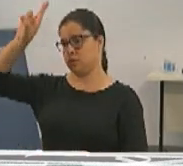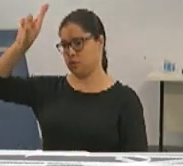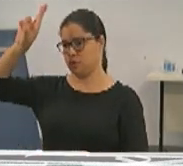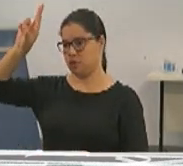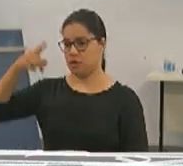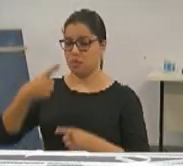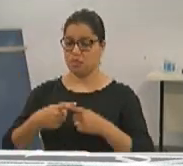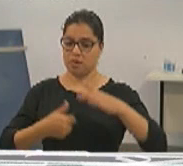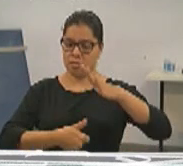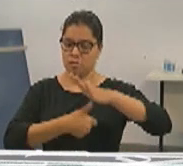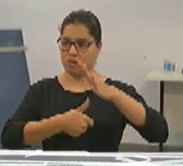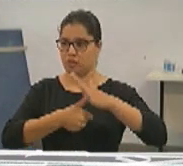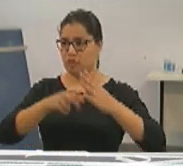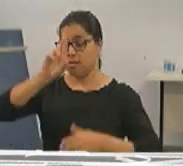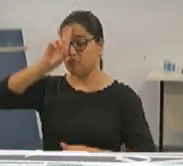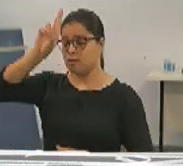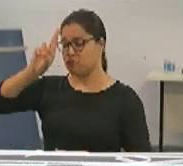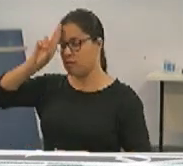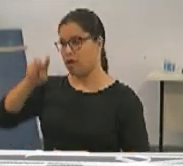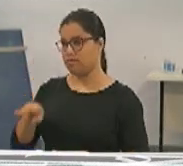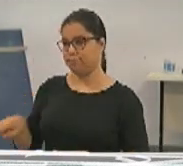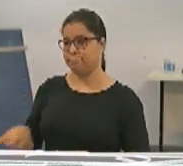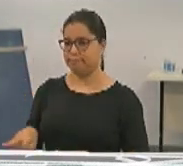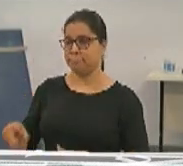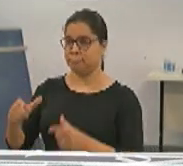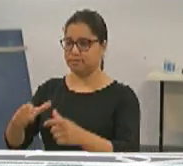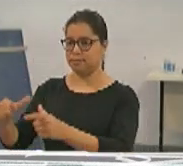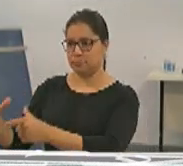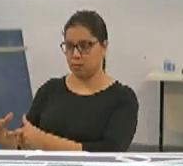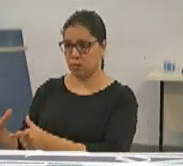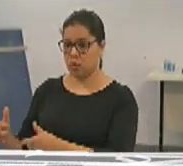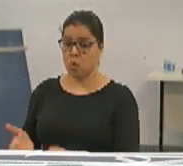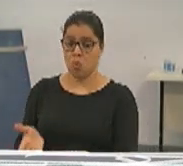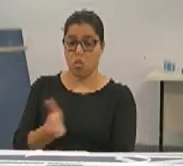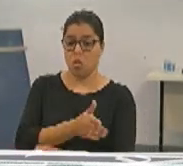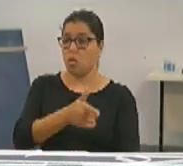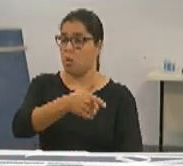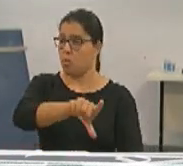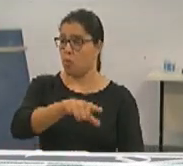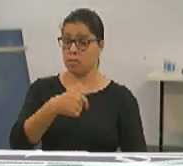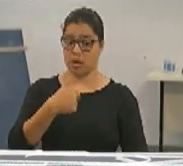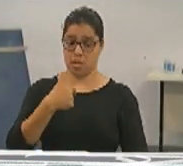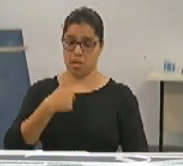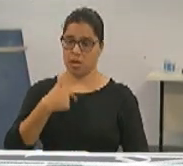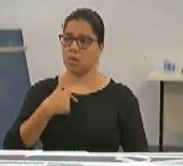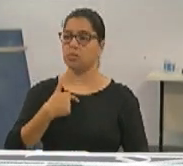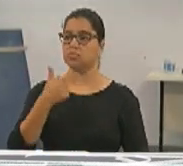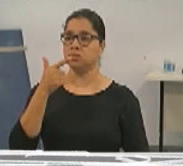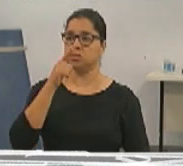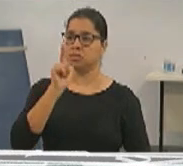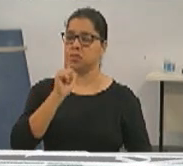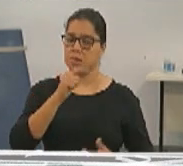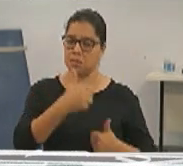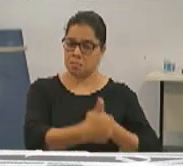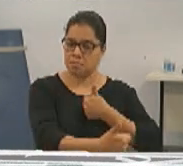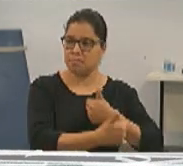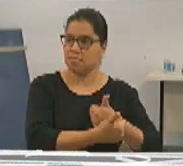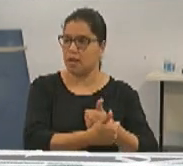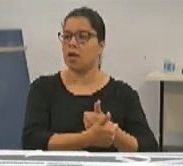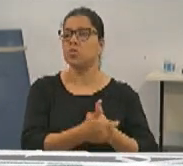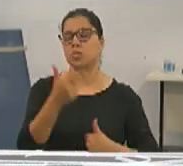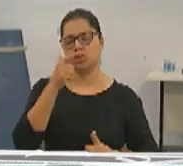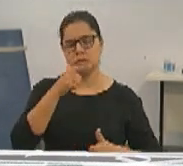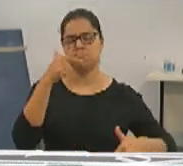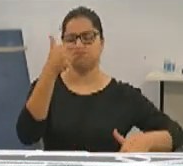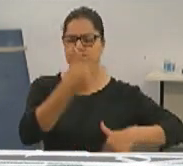da universidade e vice-reitoria, né, os outros setores em que eu estive de uma forma bastante ativa, sempre